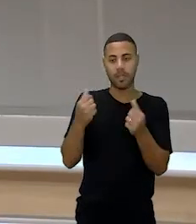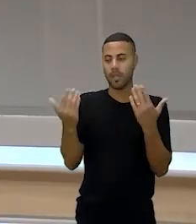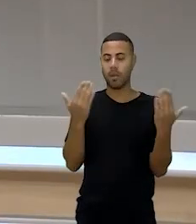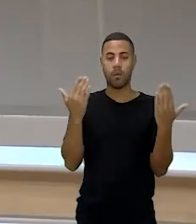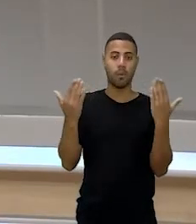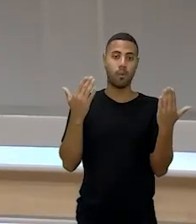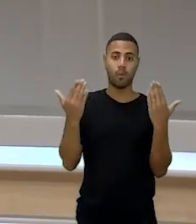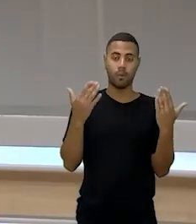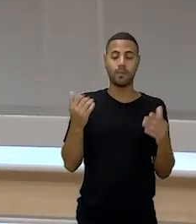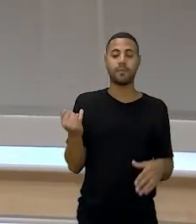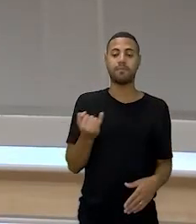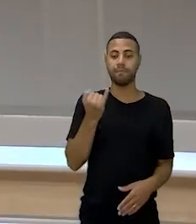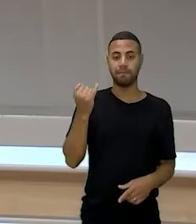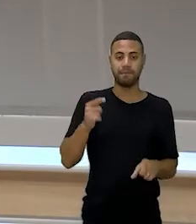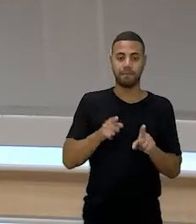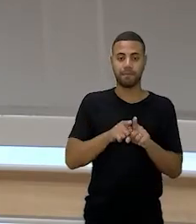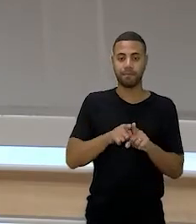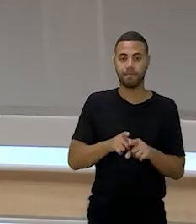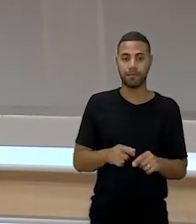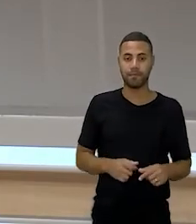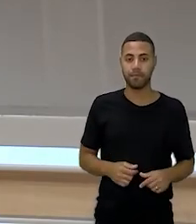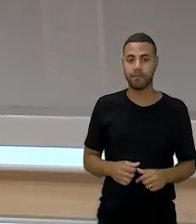né?